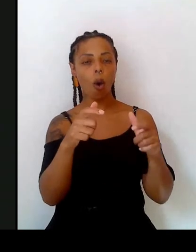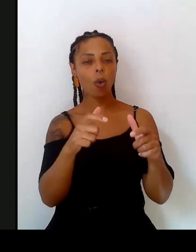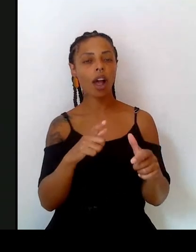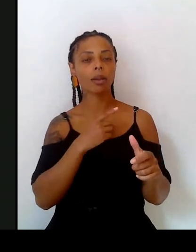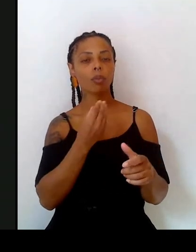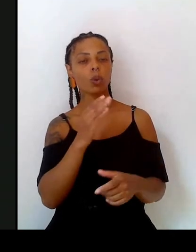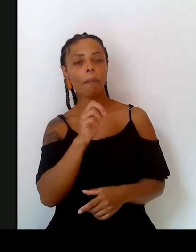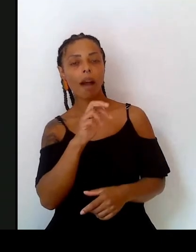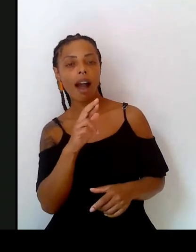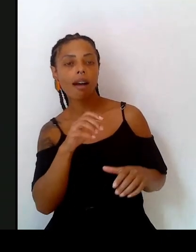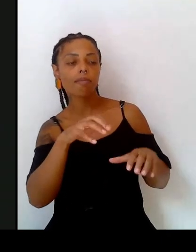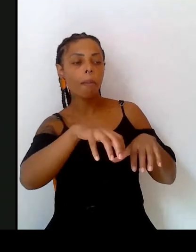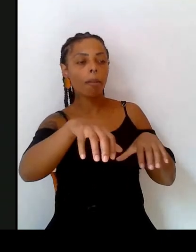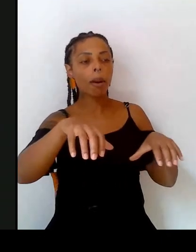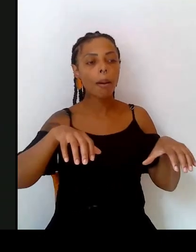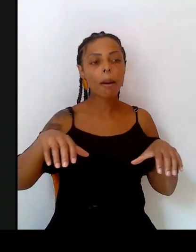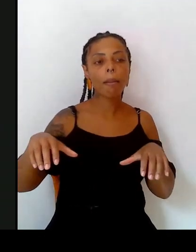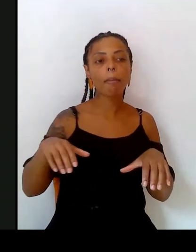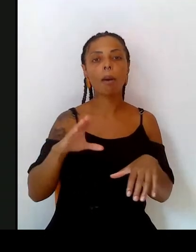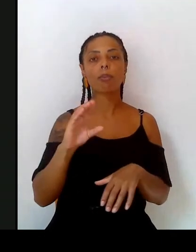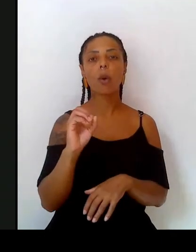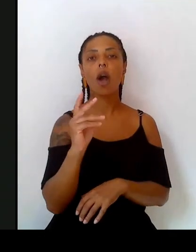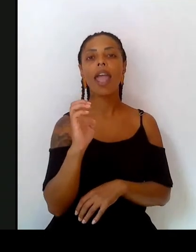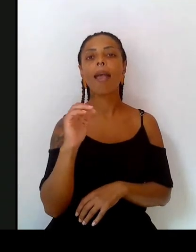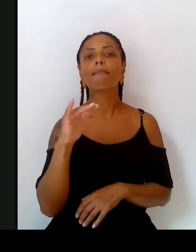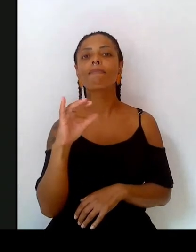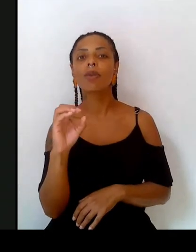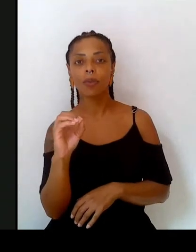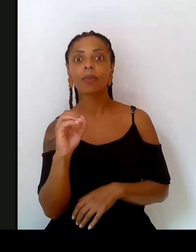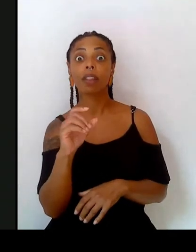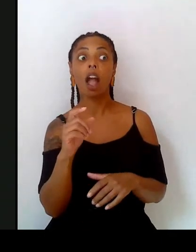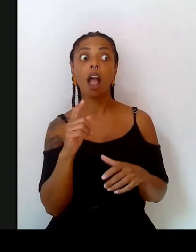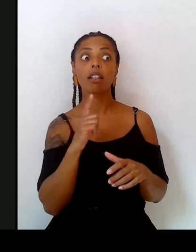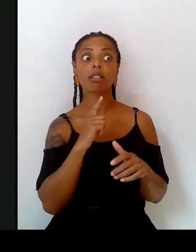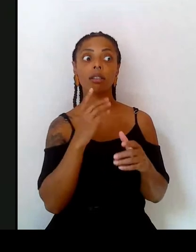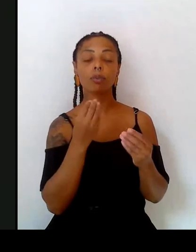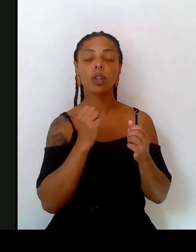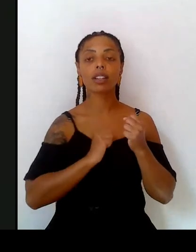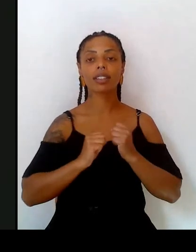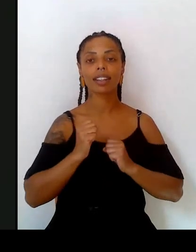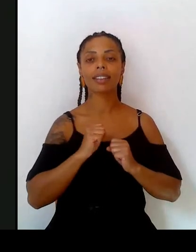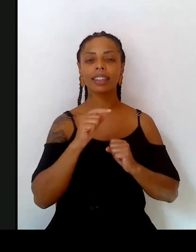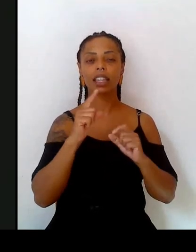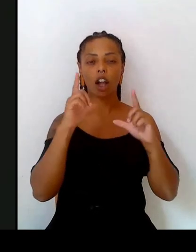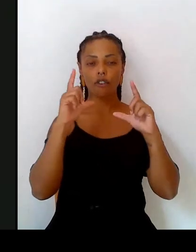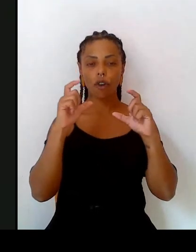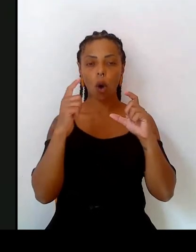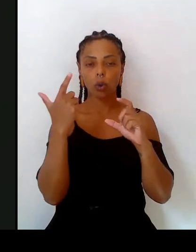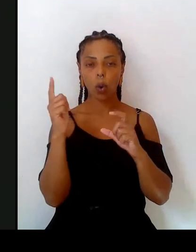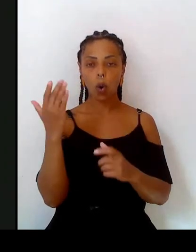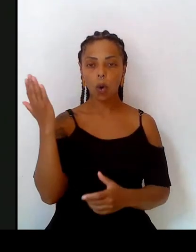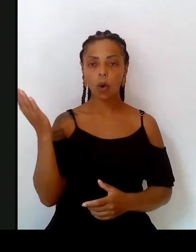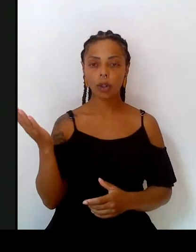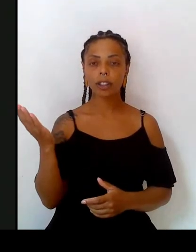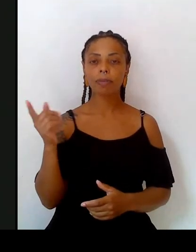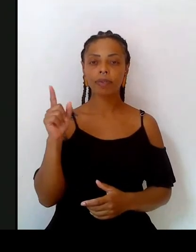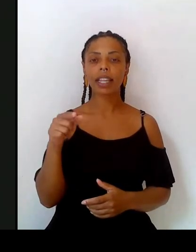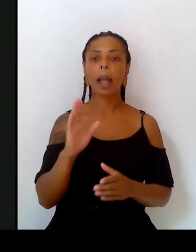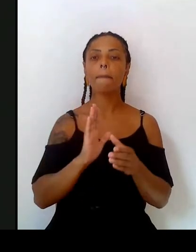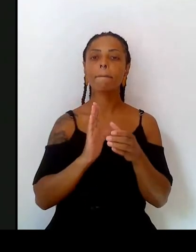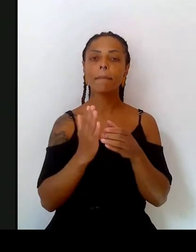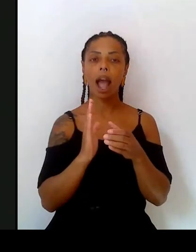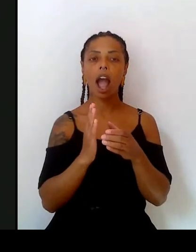ansiedade essa é outra foto do bairro do sorro da década de 1950 mostrando um pouco